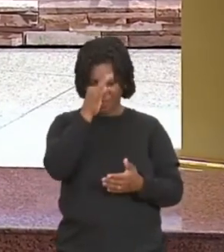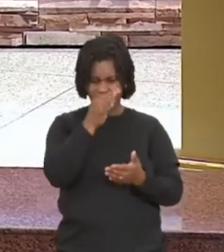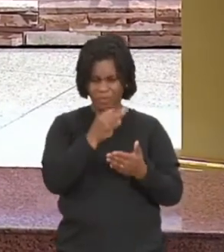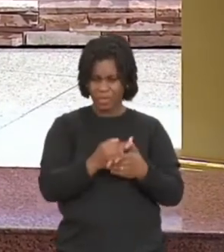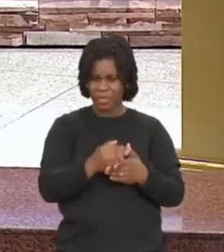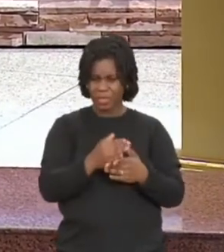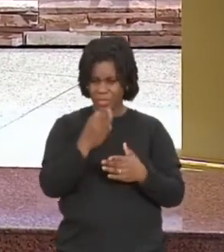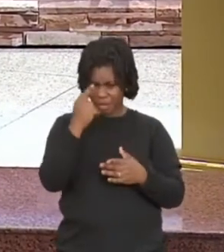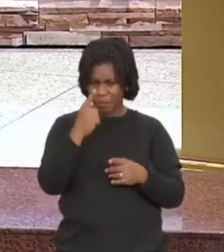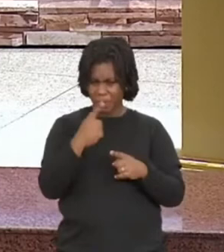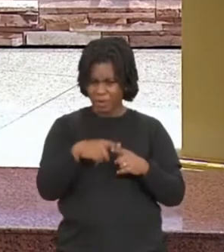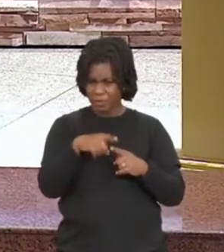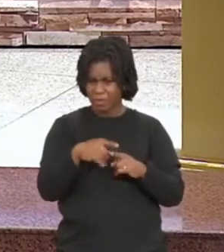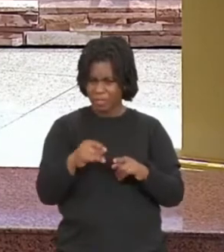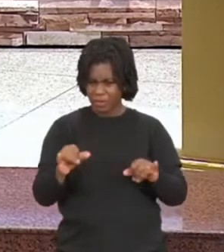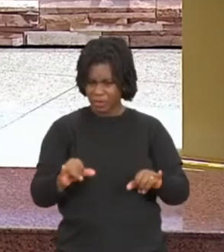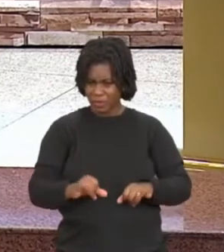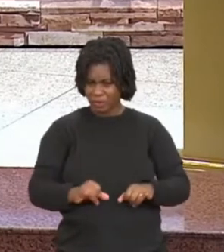você sofreu?